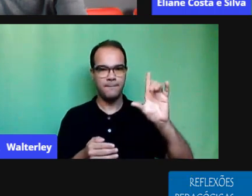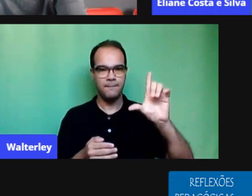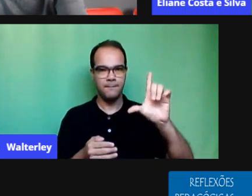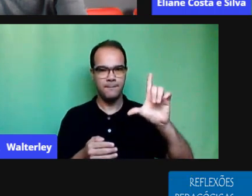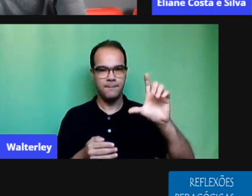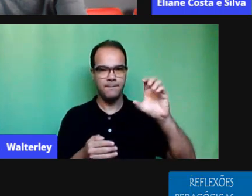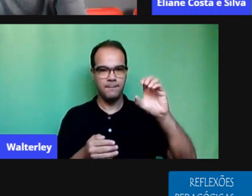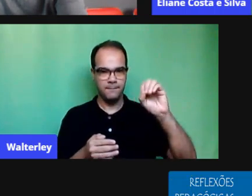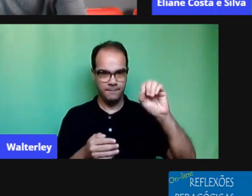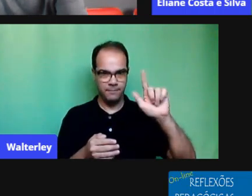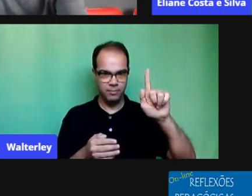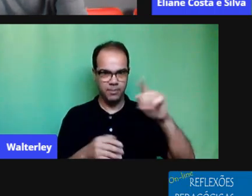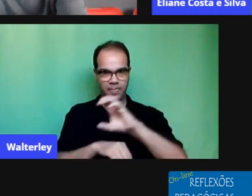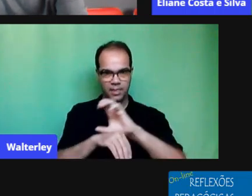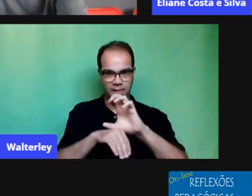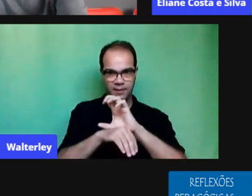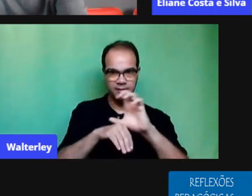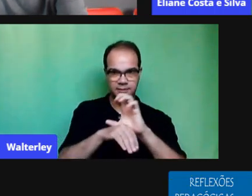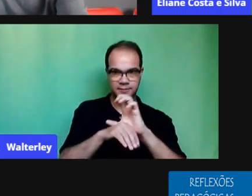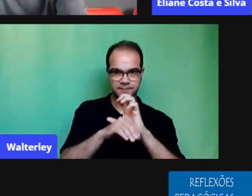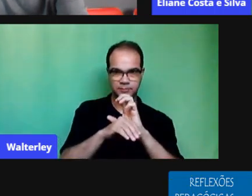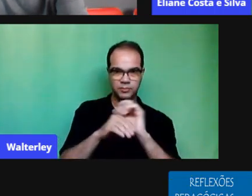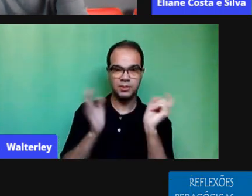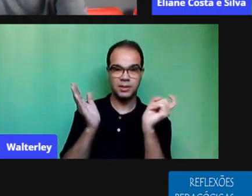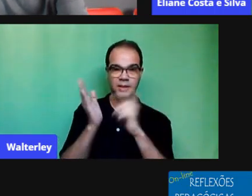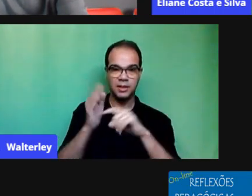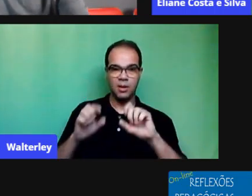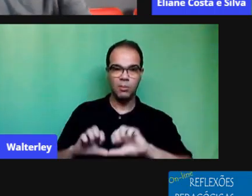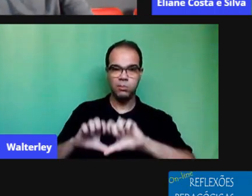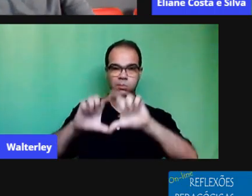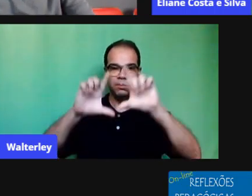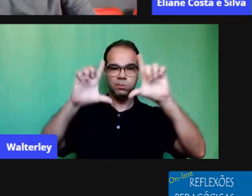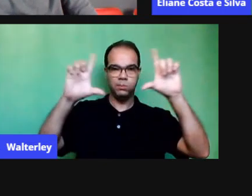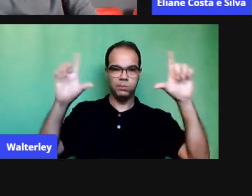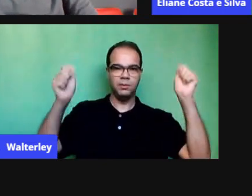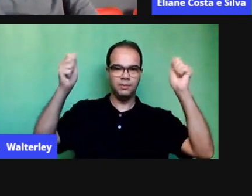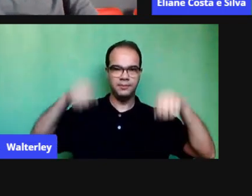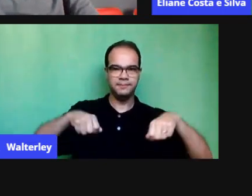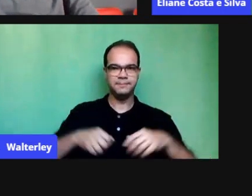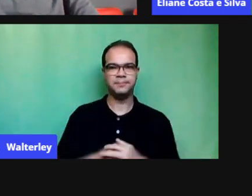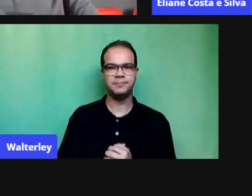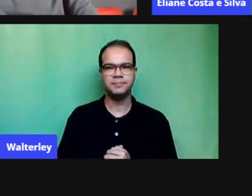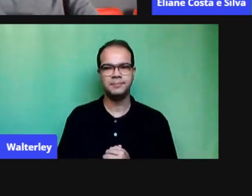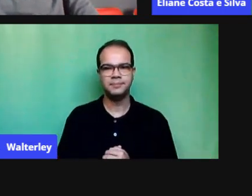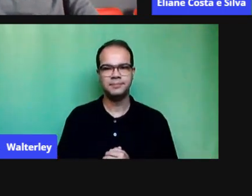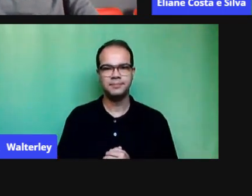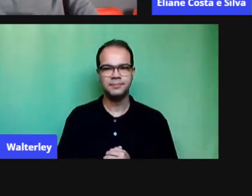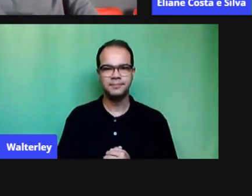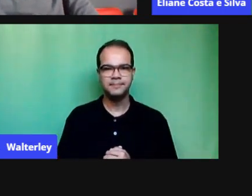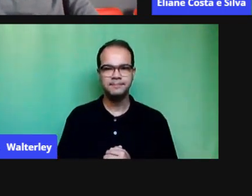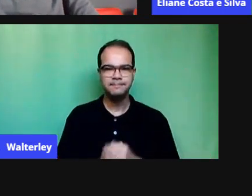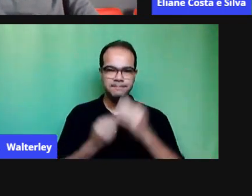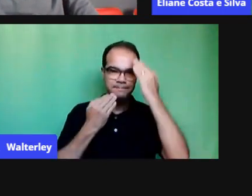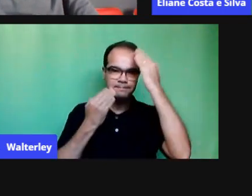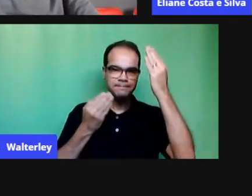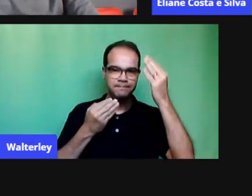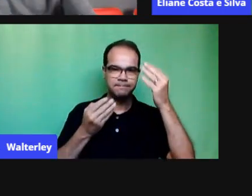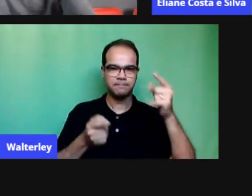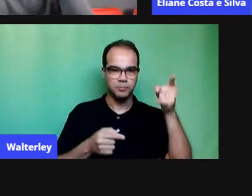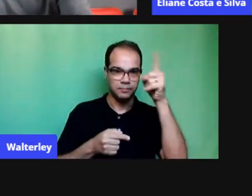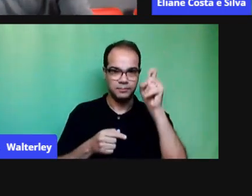Tudo bem? Abraço a todos. Gilson, eu agradeço a oportunidade também e a gente se coloca à disposição. Um abraço.